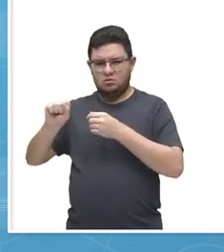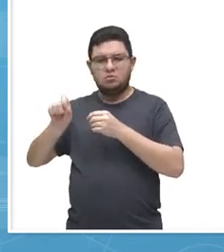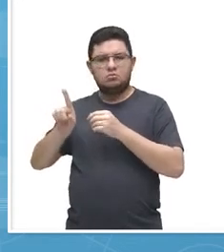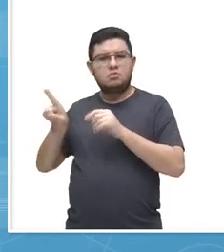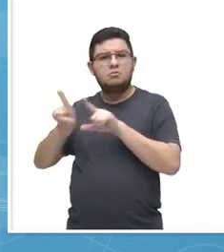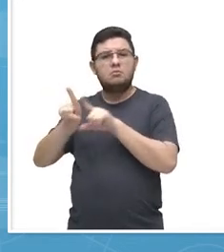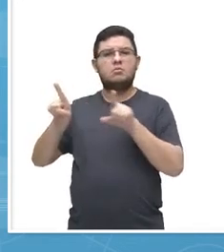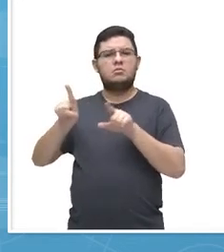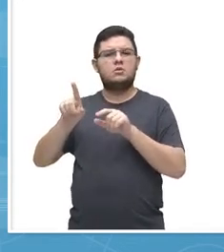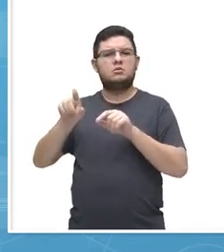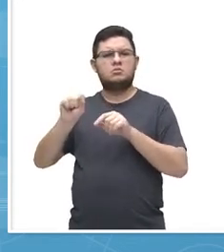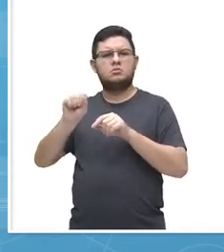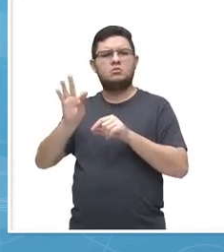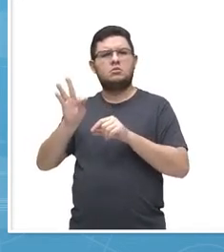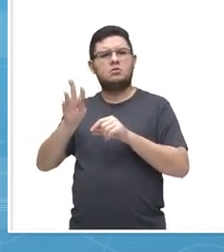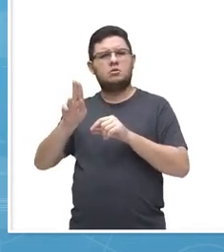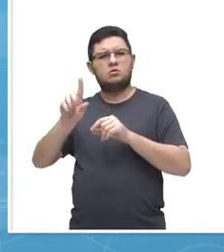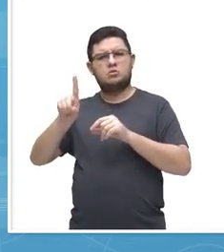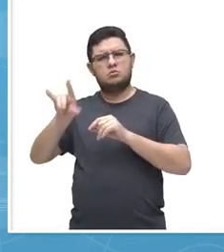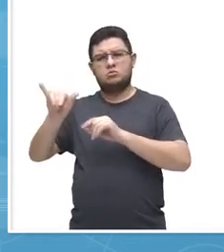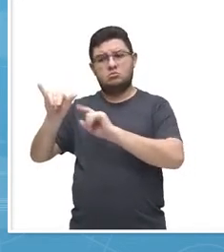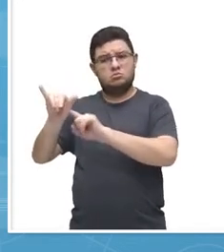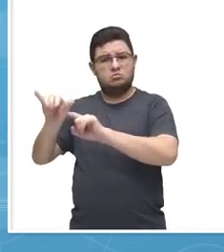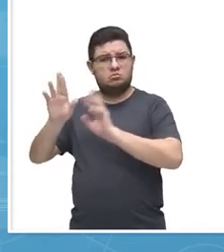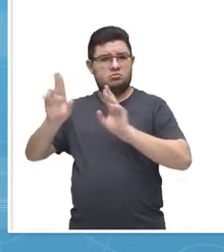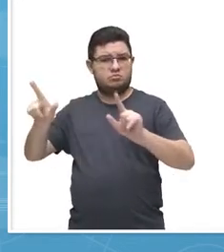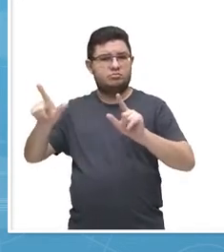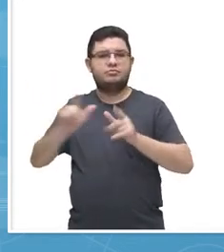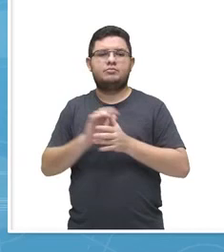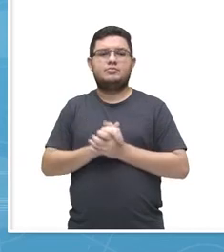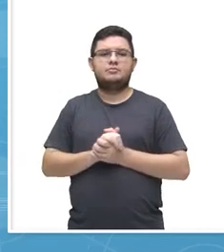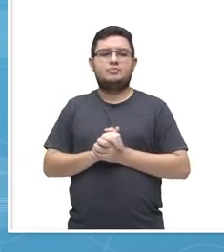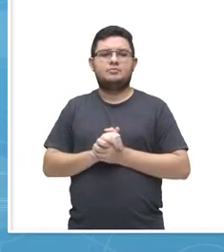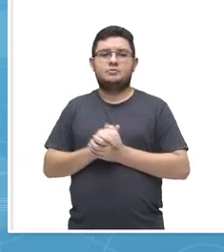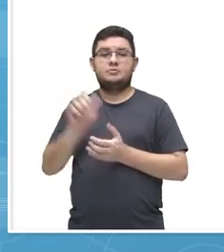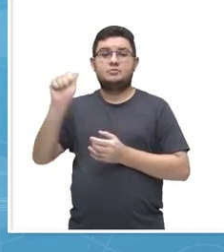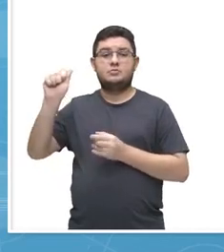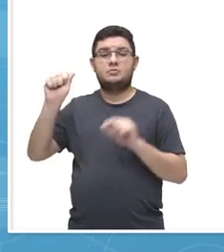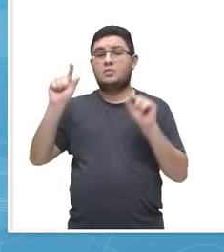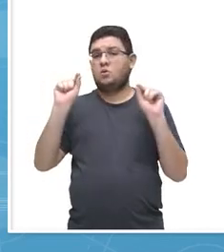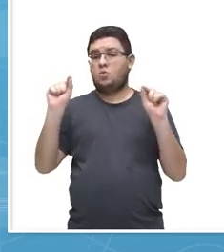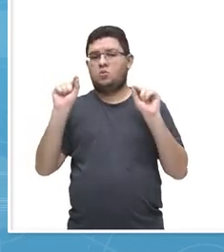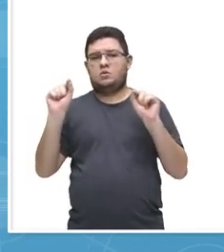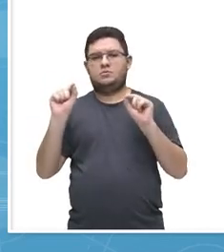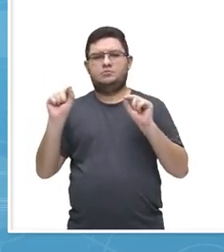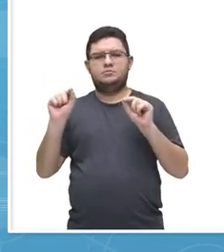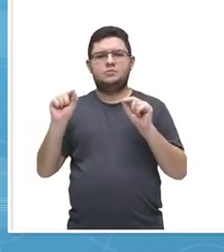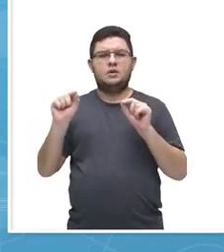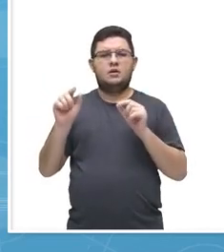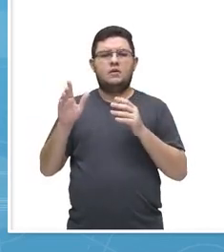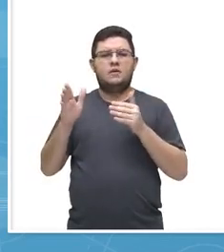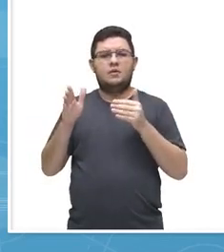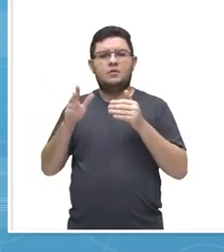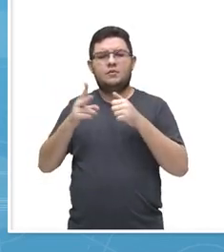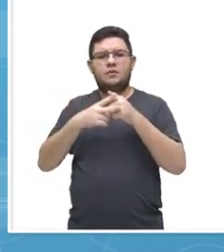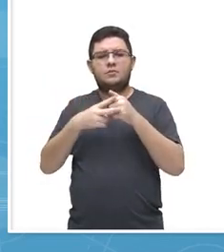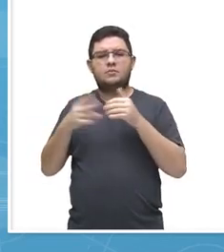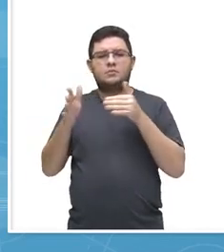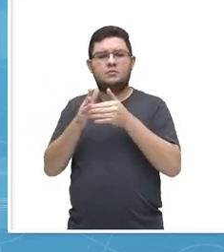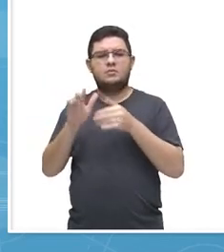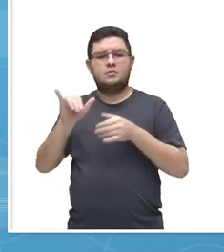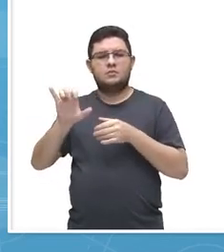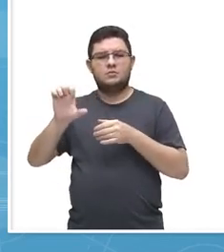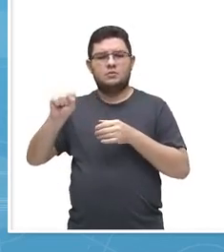é? Na letra A, verbos terminados em IES mudam para ES. Bom, aí está